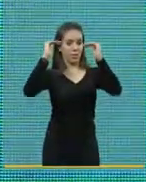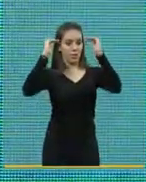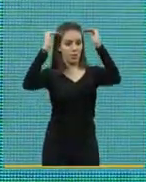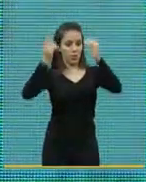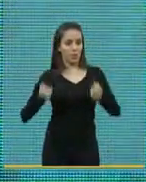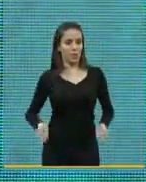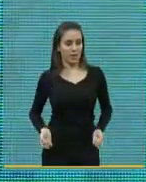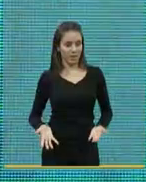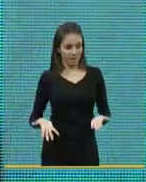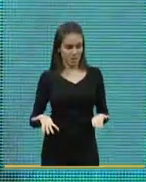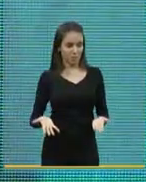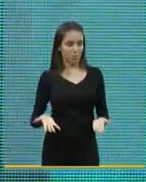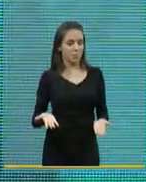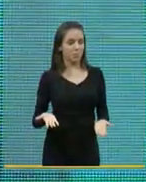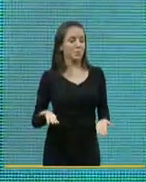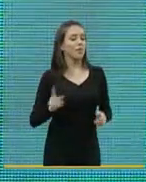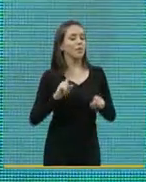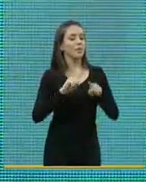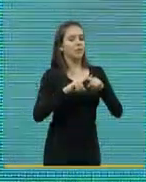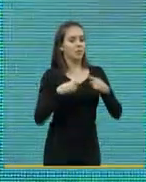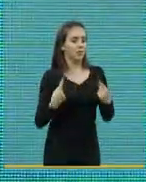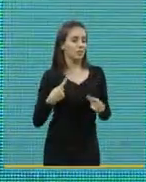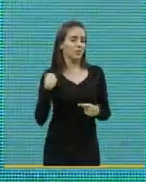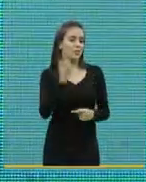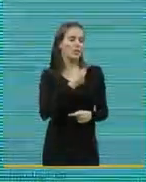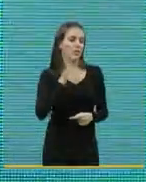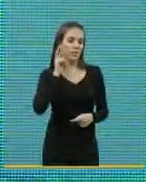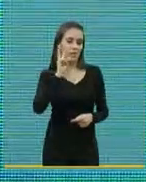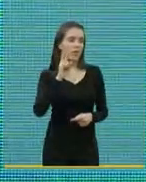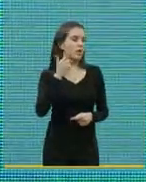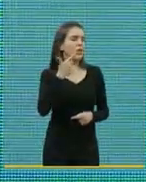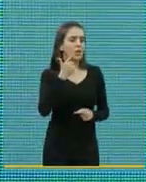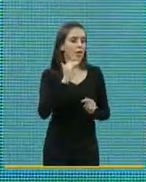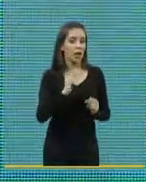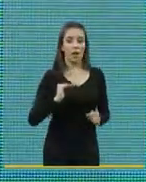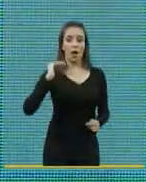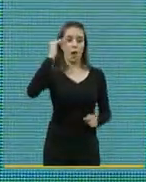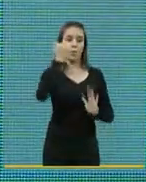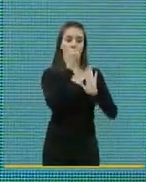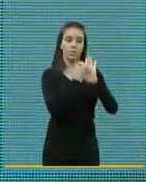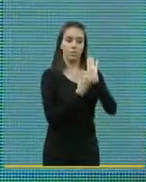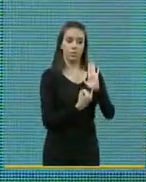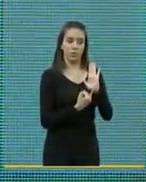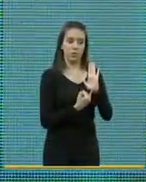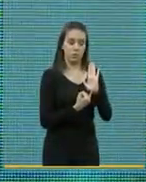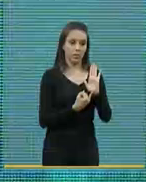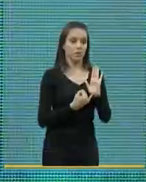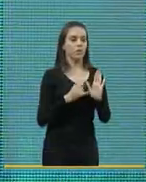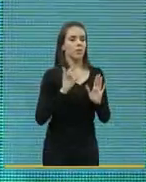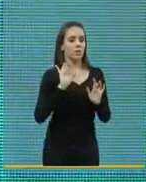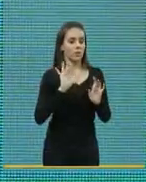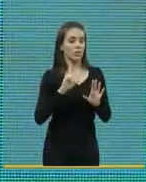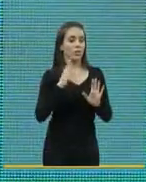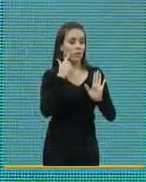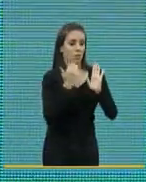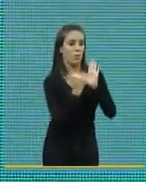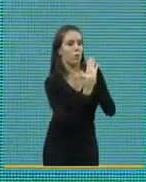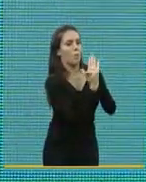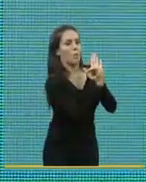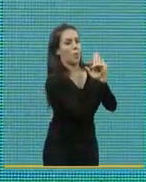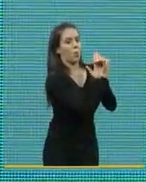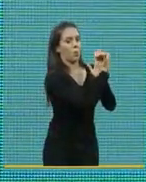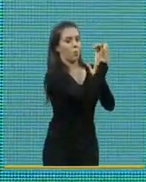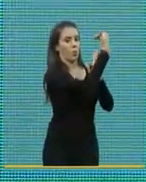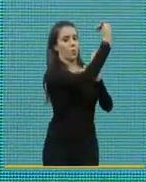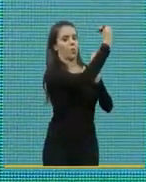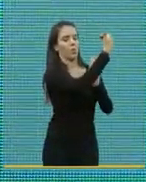e não houve nenhum aumento de impostos que fosse algo fosse aumentar a